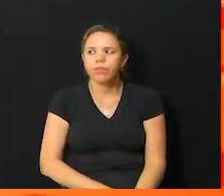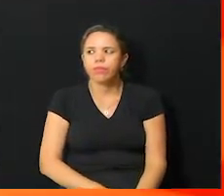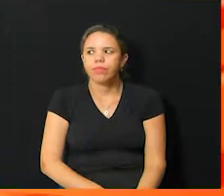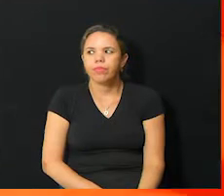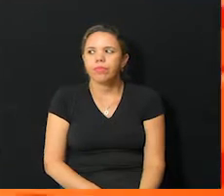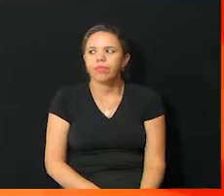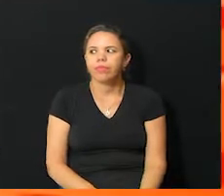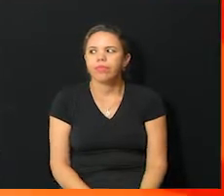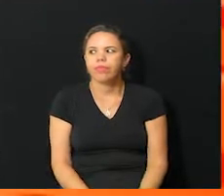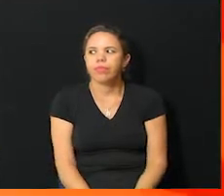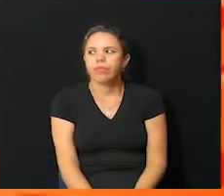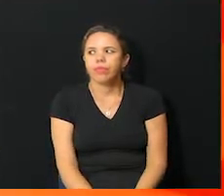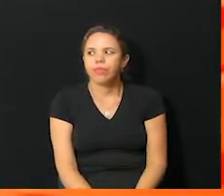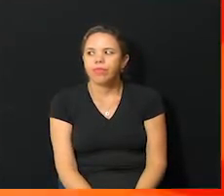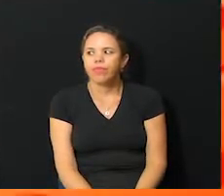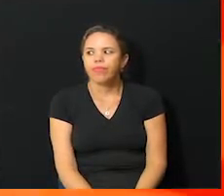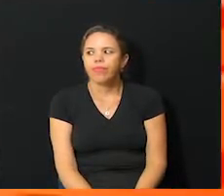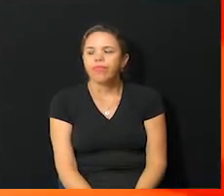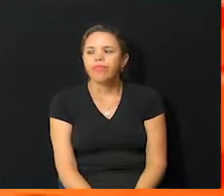Espinho!